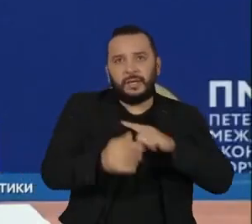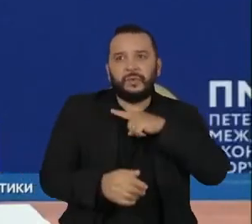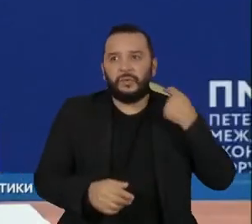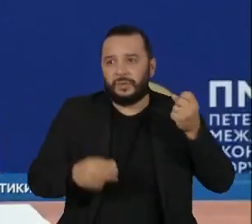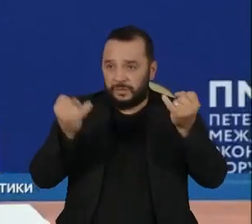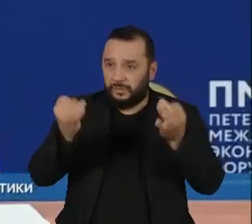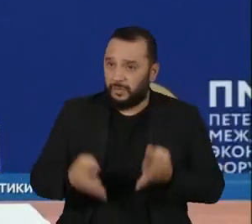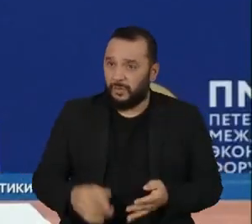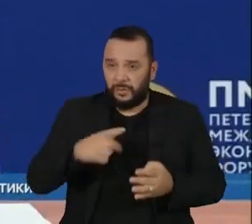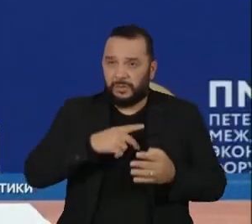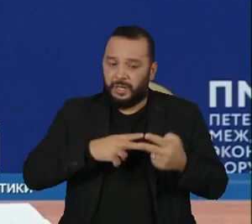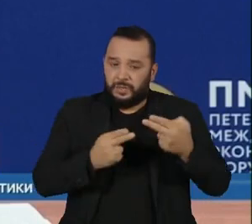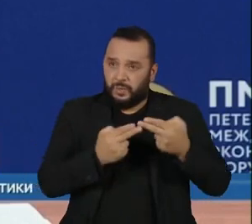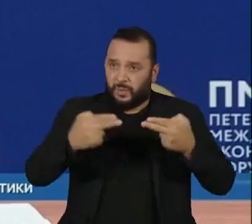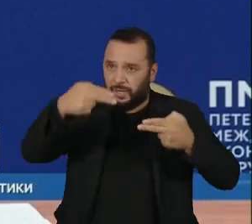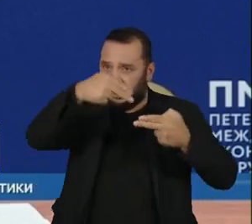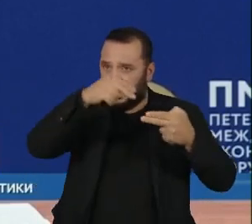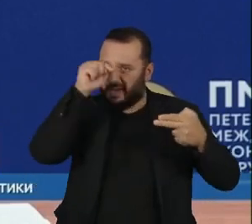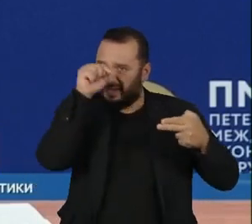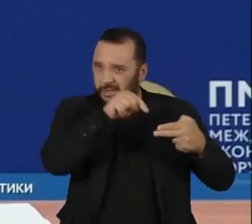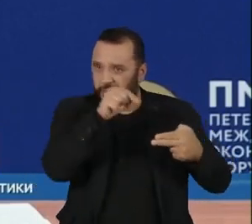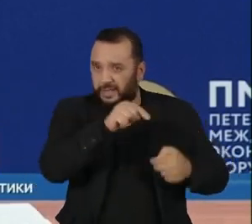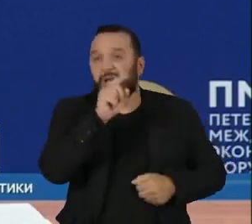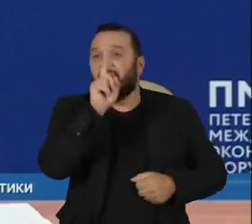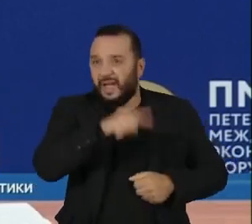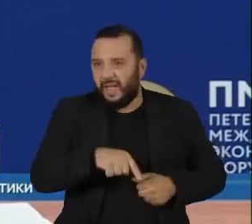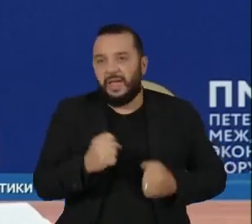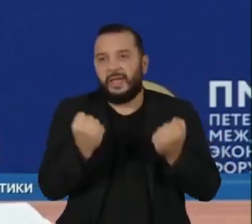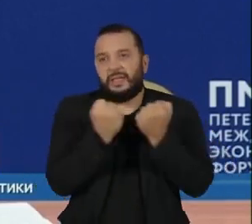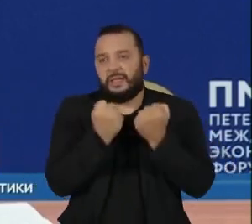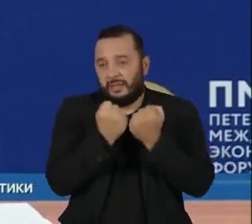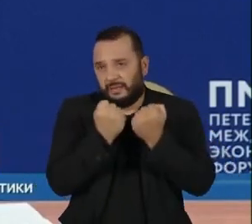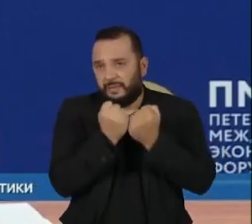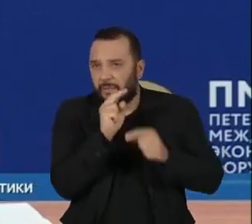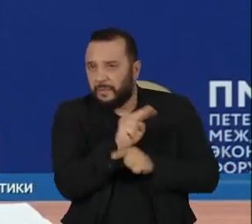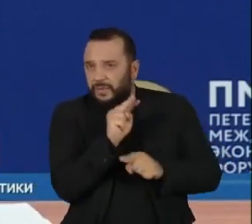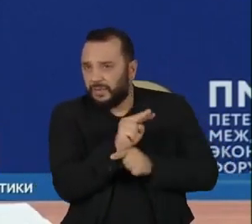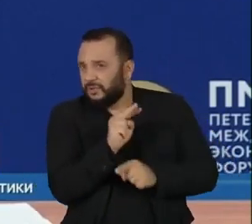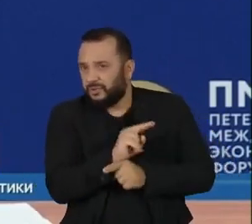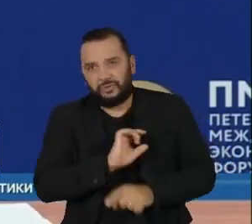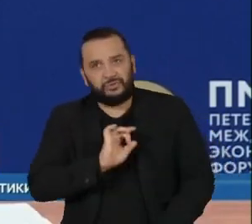arsenal nuclear do país é estritamente defensivo.